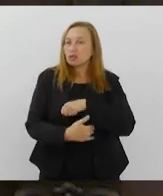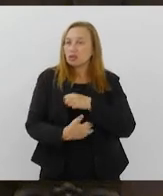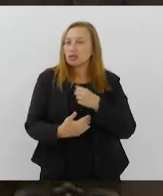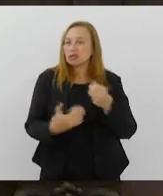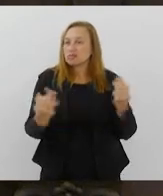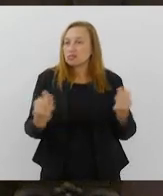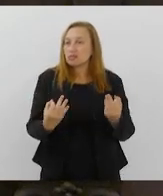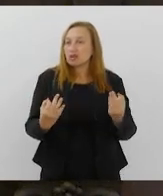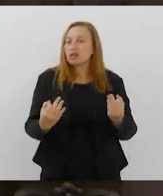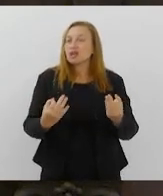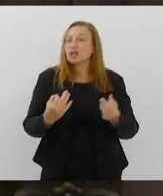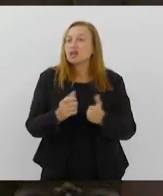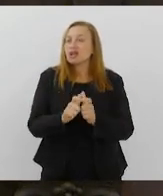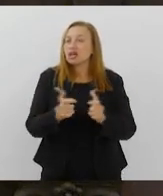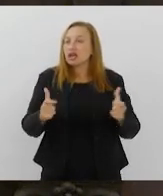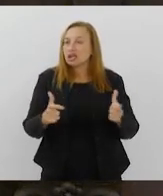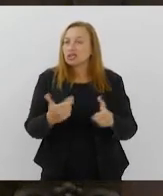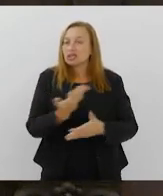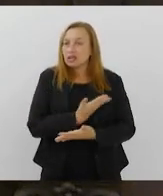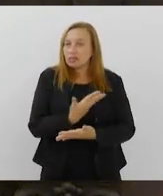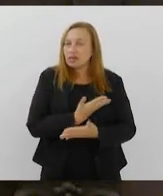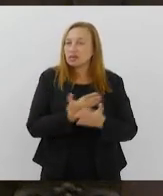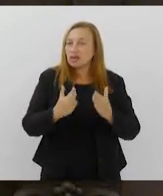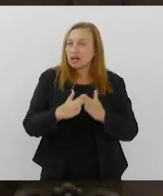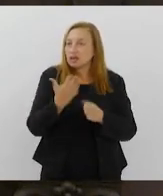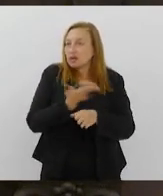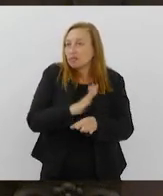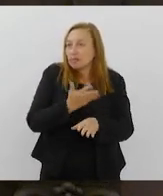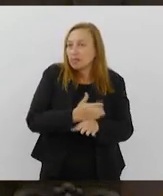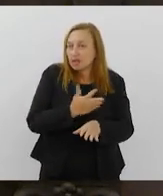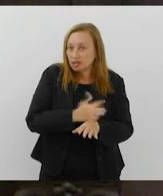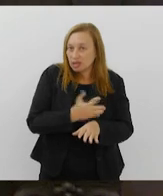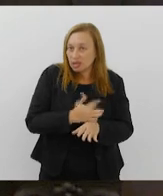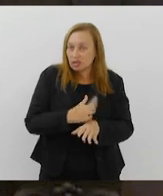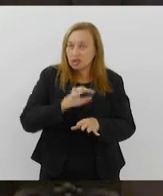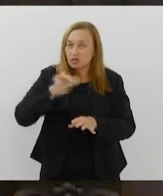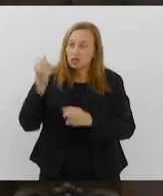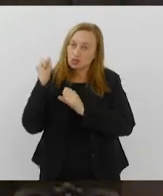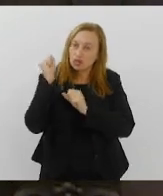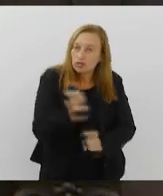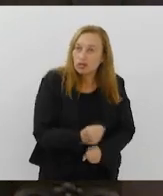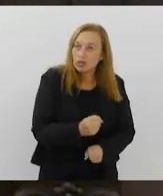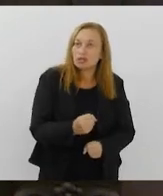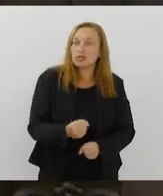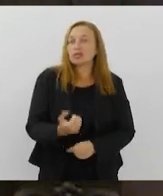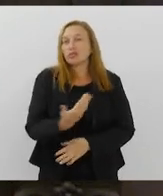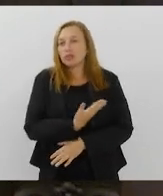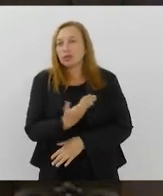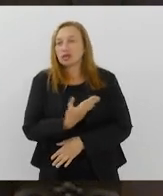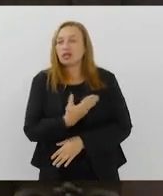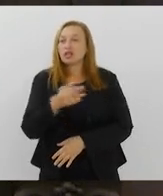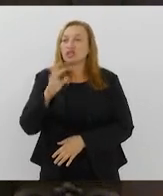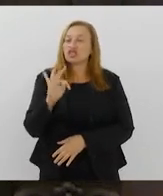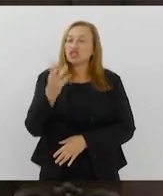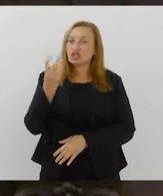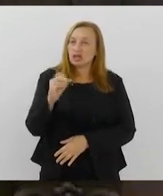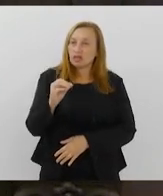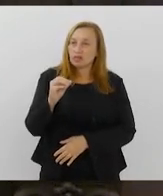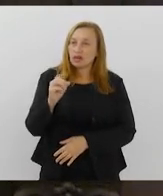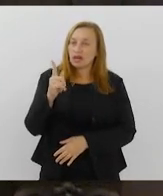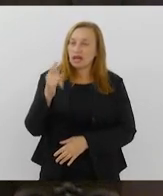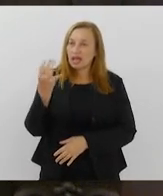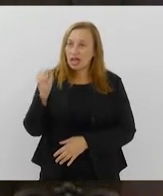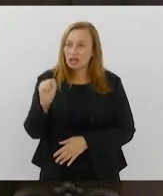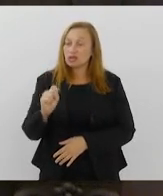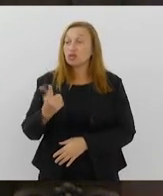de grandes amigos aqui na casa, que também praticam jiu-jitsu, que são seus amigos também, o Thiago Gagliasso, o deputado Thiago Gagliasso e outros. Mas muito